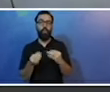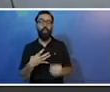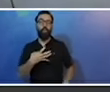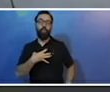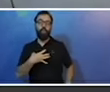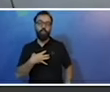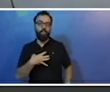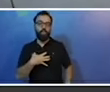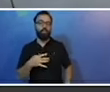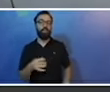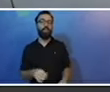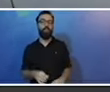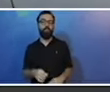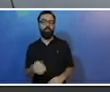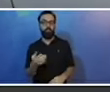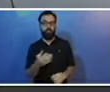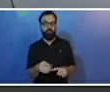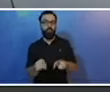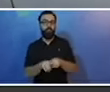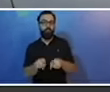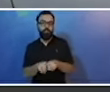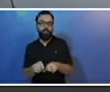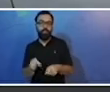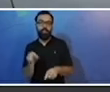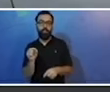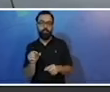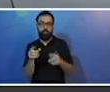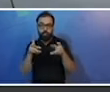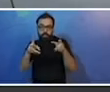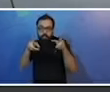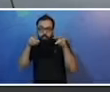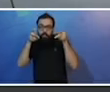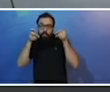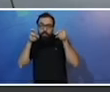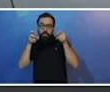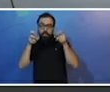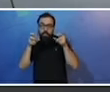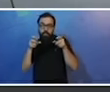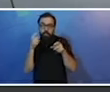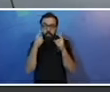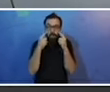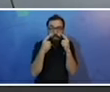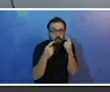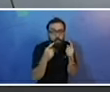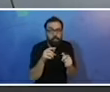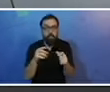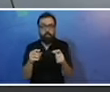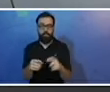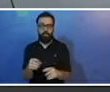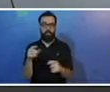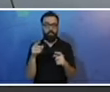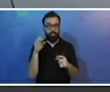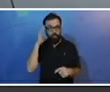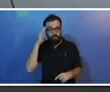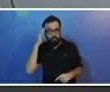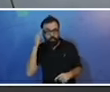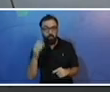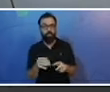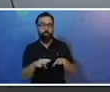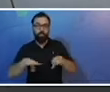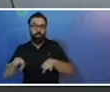pras pessoas e também um pouquinho da percepção aprender a olhar e entender os movimentos e também